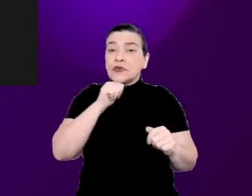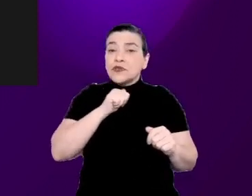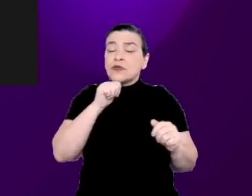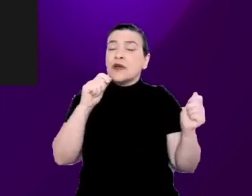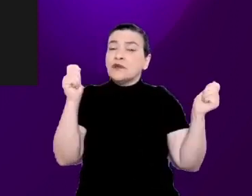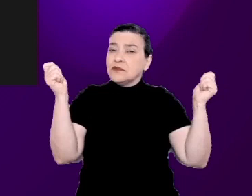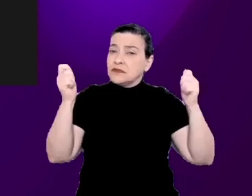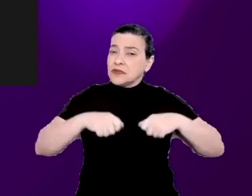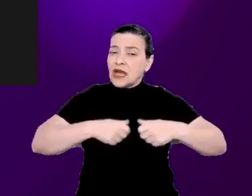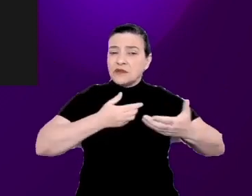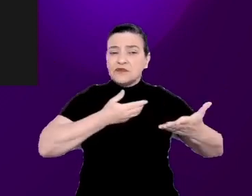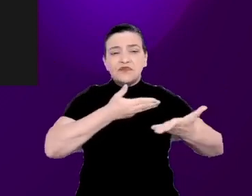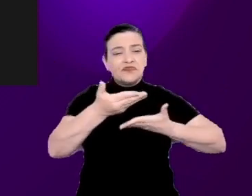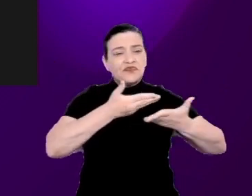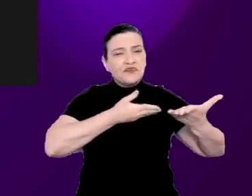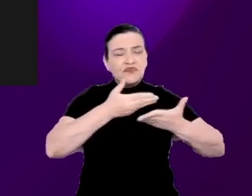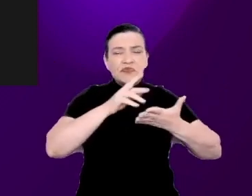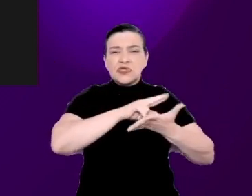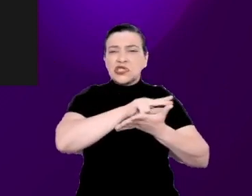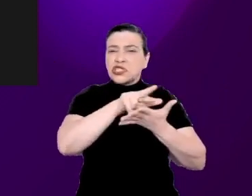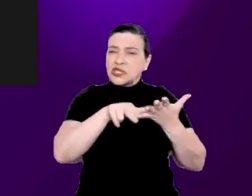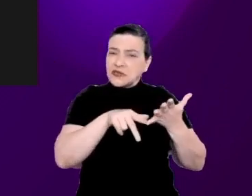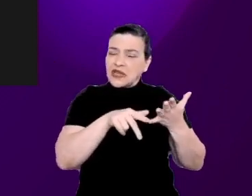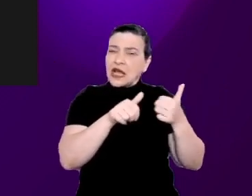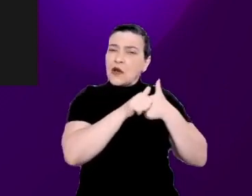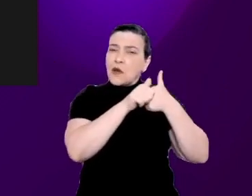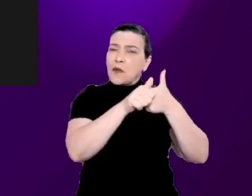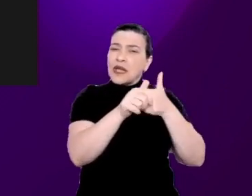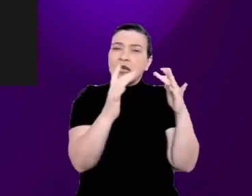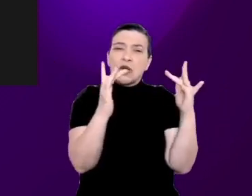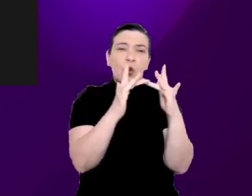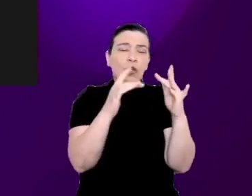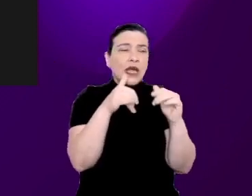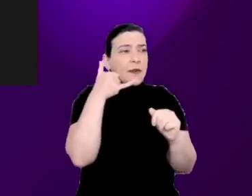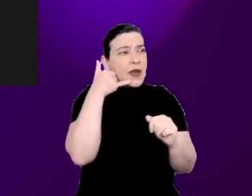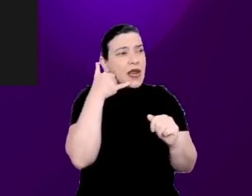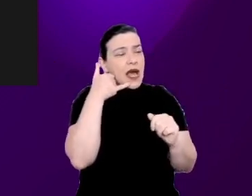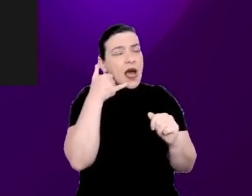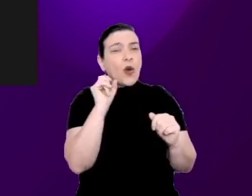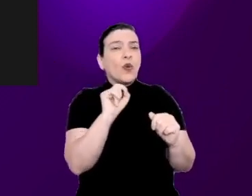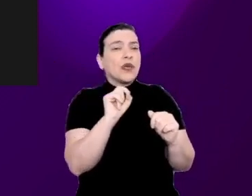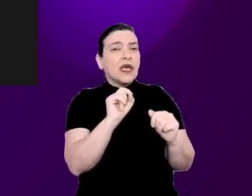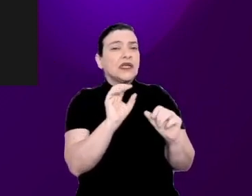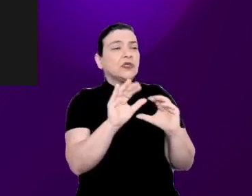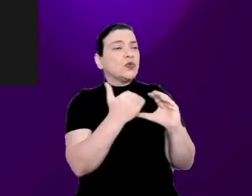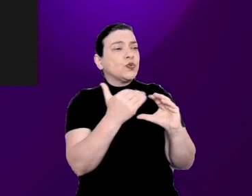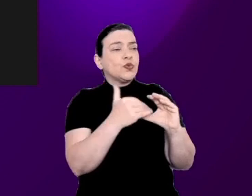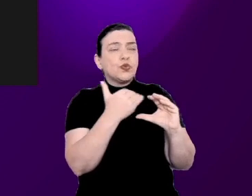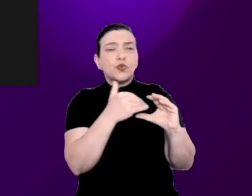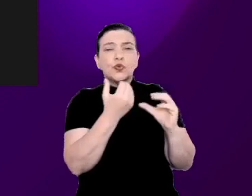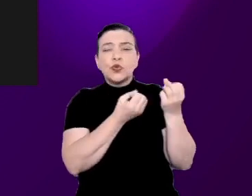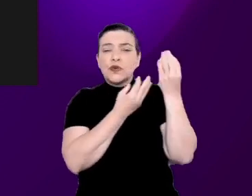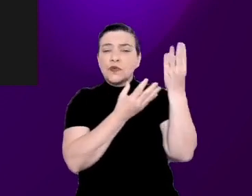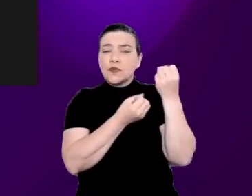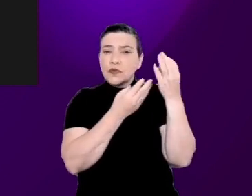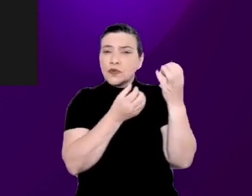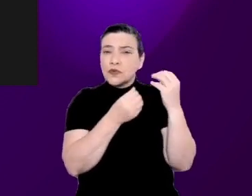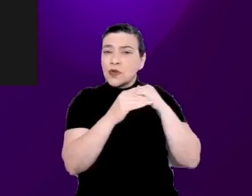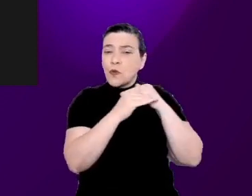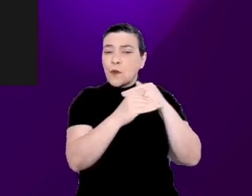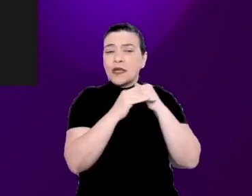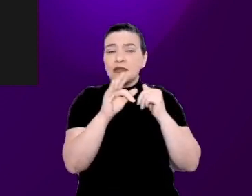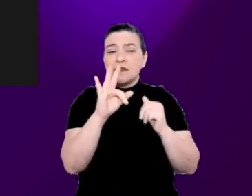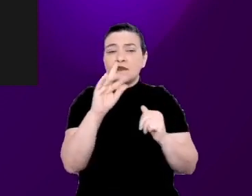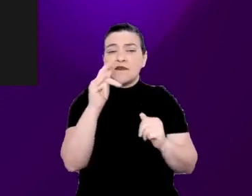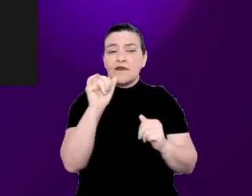com Garmin, com Strava. Você vai lá, conecta seu aparelho do celular e de repente começa a receber tudo. O padrão Fire é o padrão mais